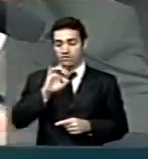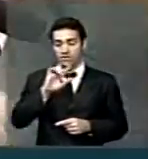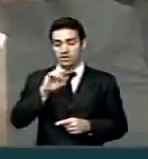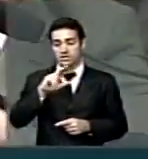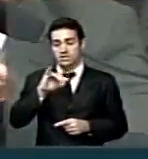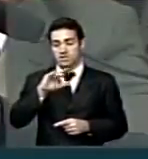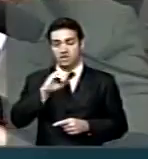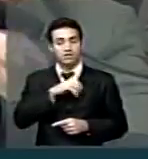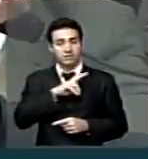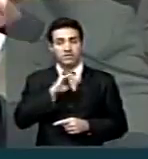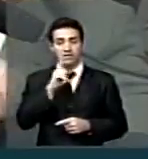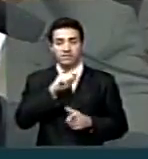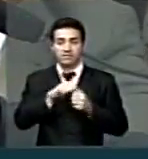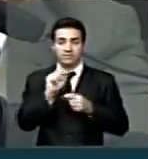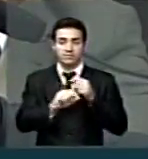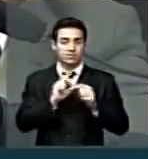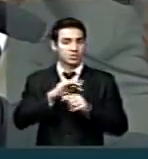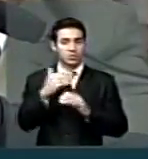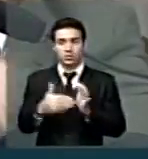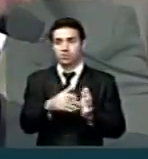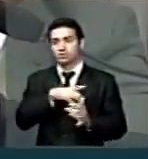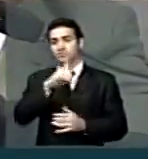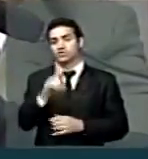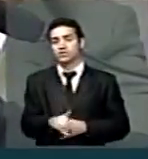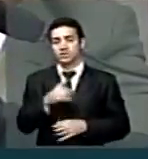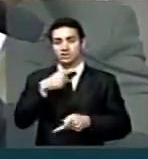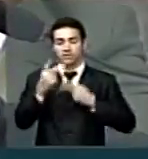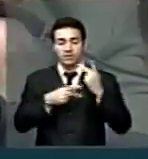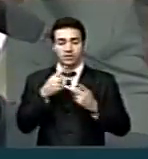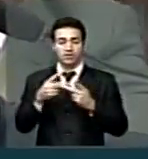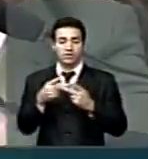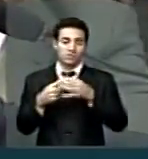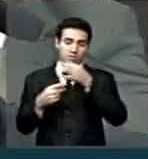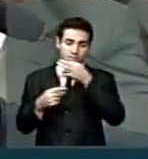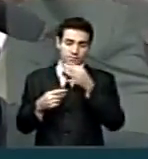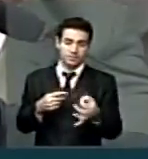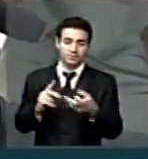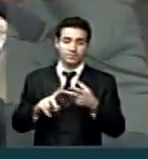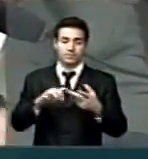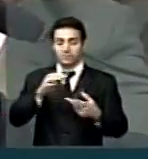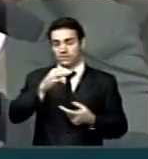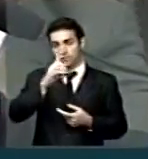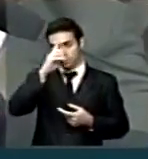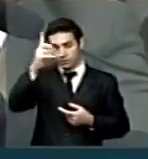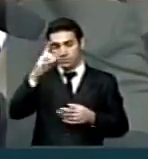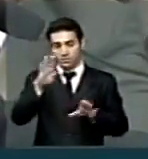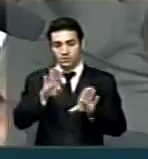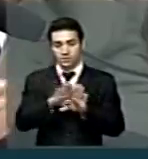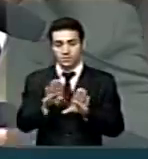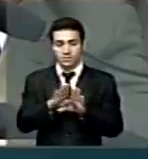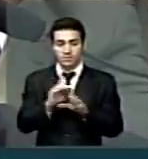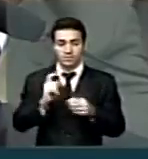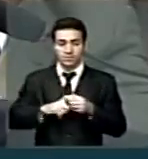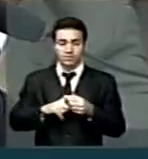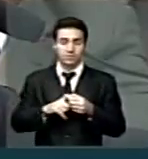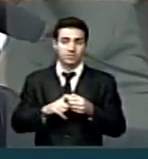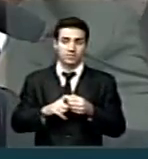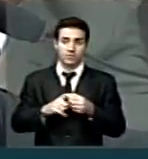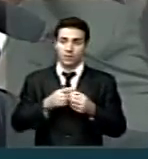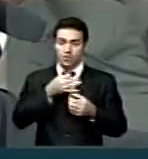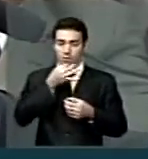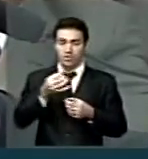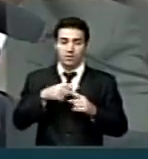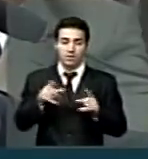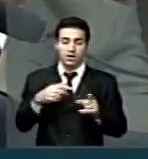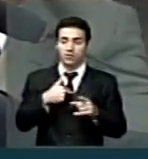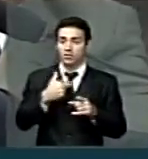Todos terão o direito aqui de se expressar, não é? Os seus pensamentos, as suas ideias e os seus pontos de vista. Agora, não se pode fazer um